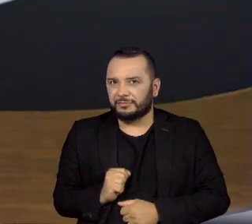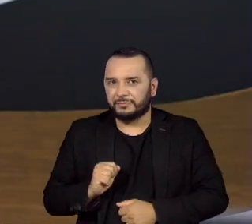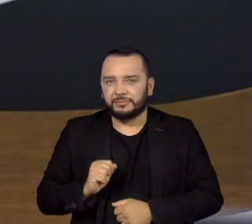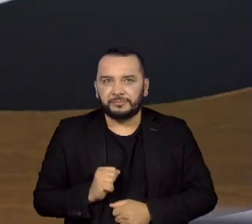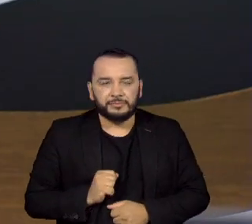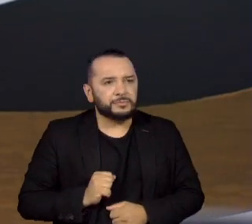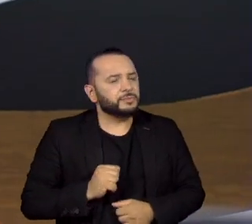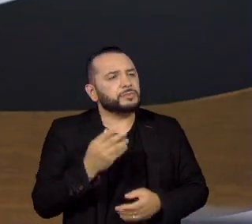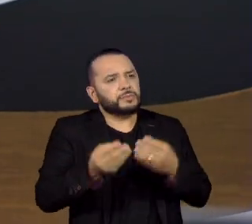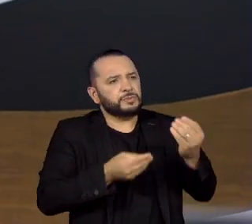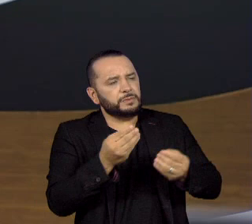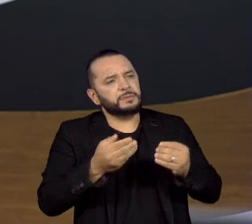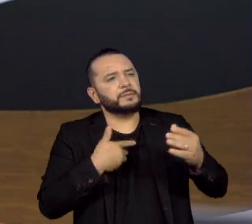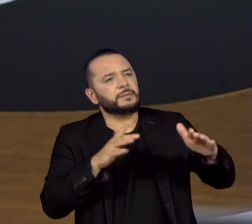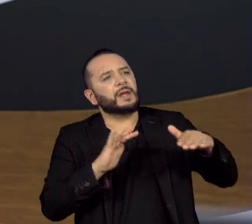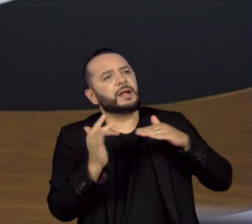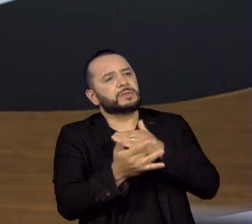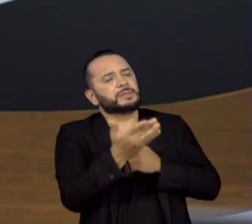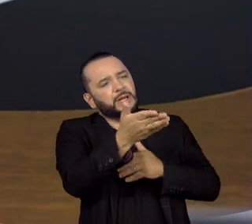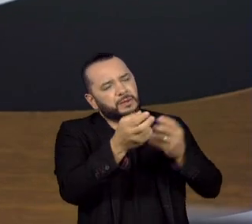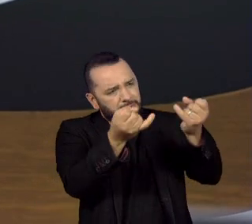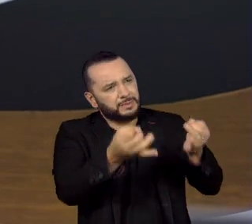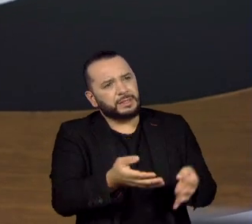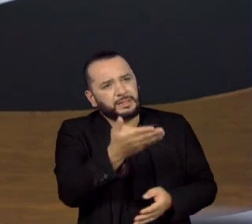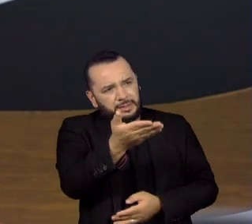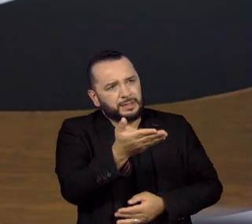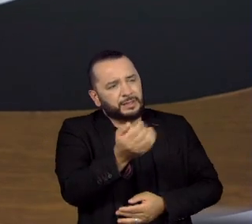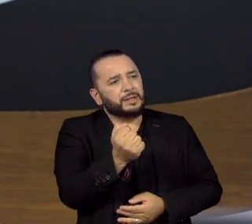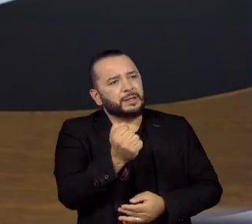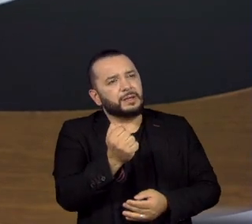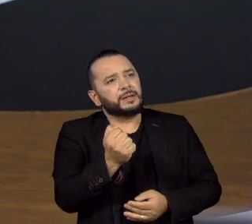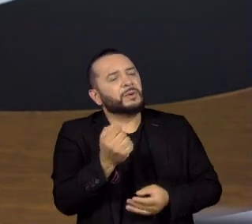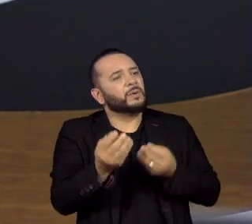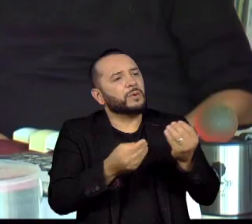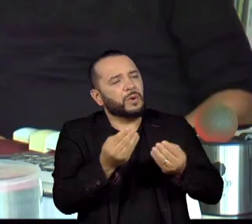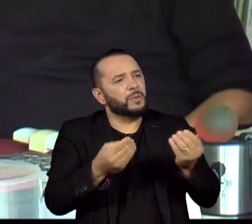das redes, falar desse papel das redes na cacofonia.